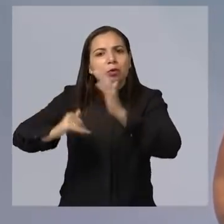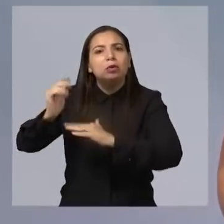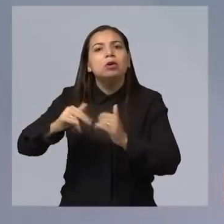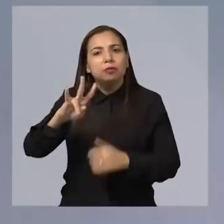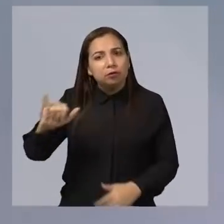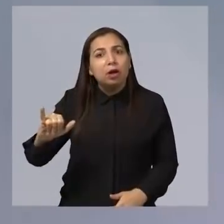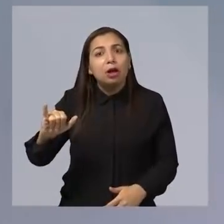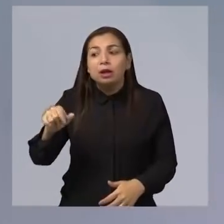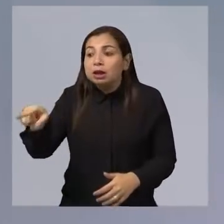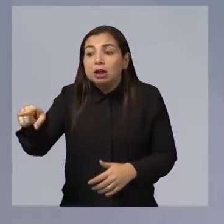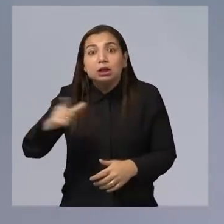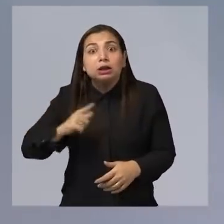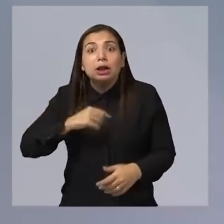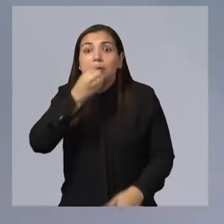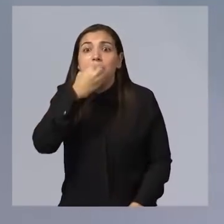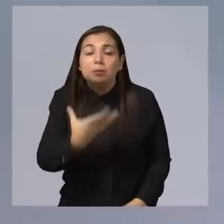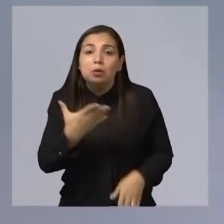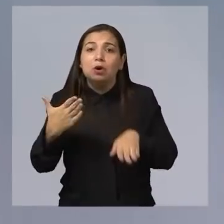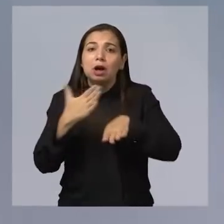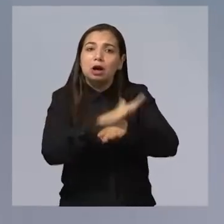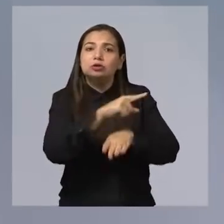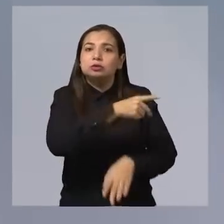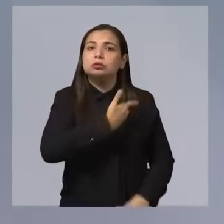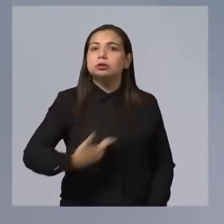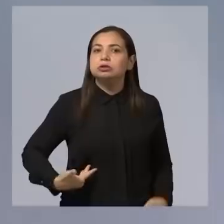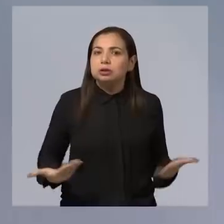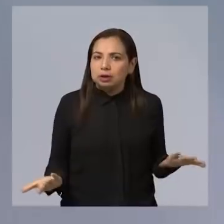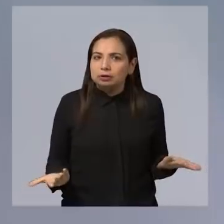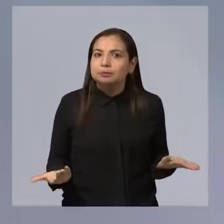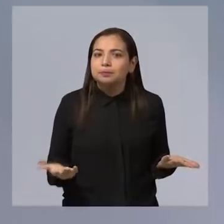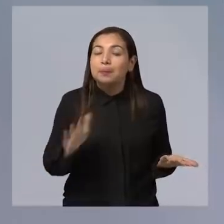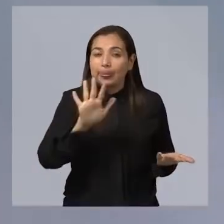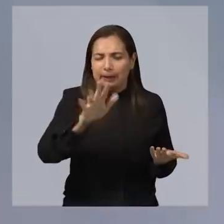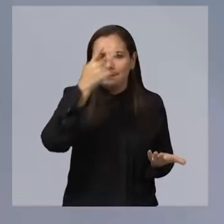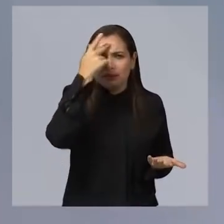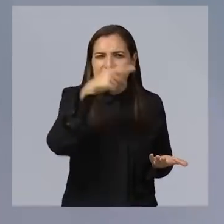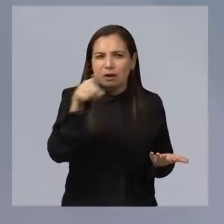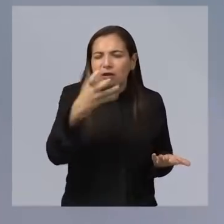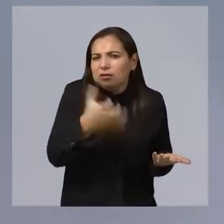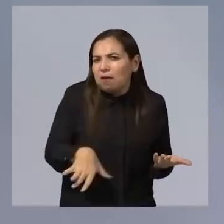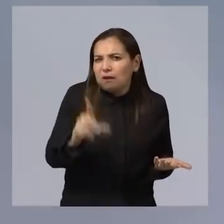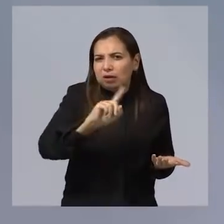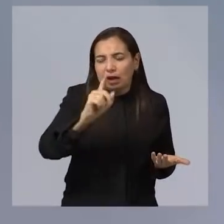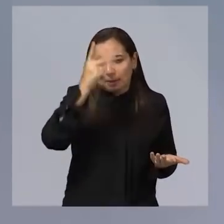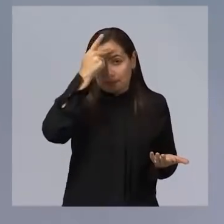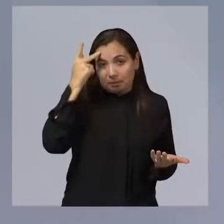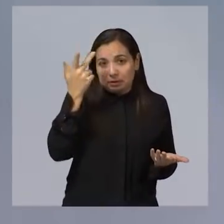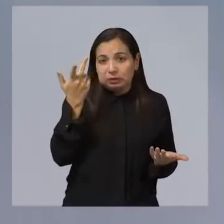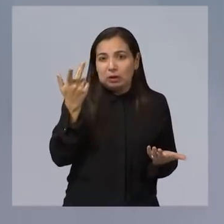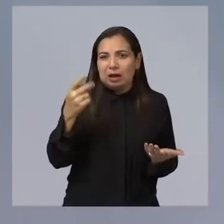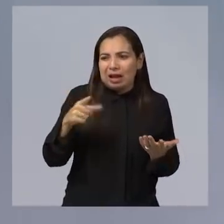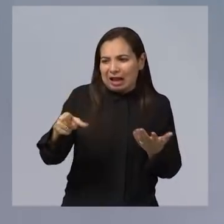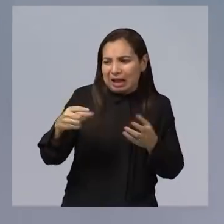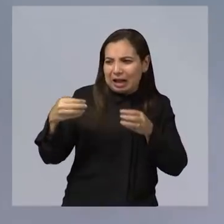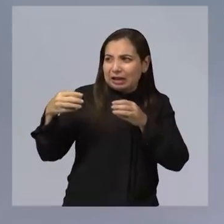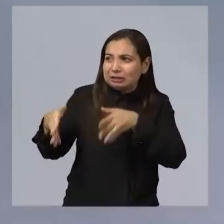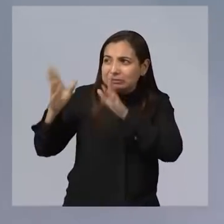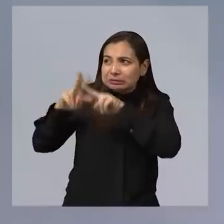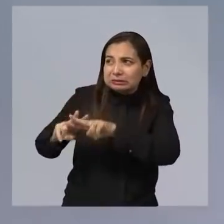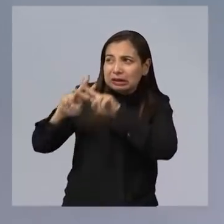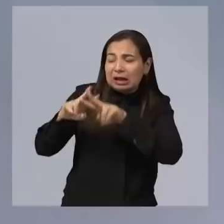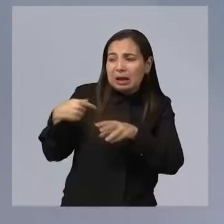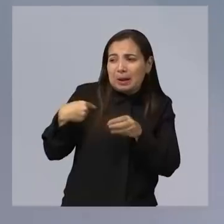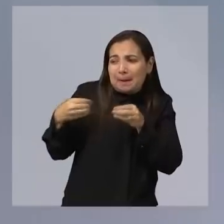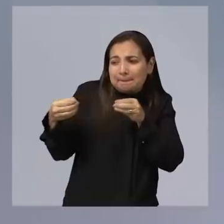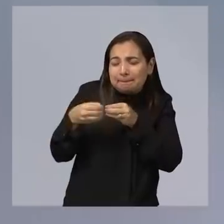Estado. Imagina, ninguém quer uma unidade prisional perto da sua casa. Mas imagina ali em Aquiraz eu pegar